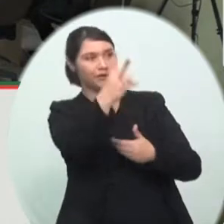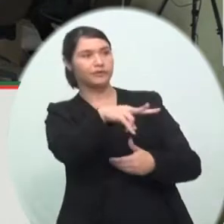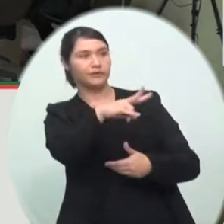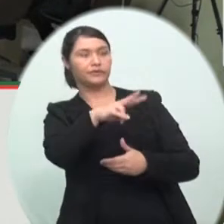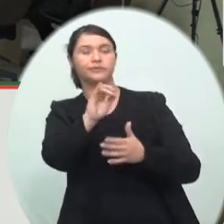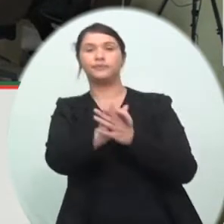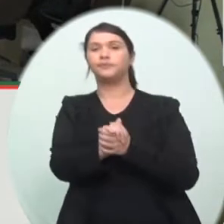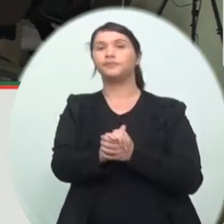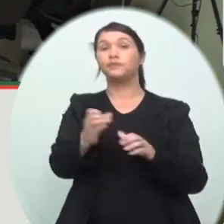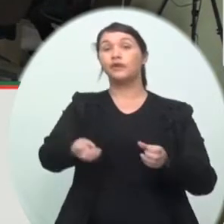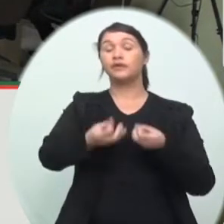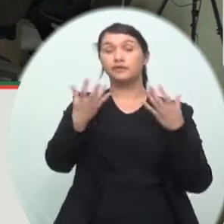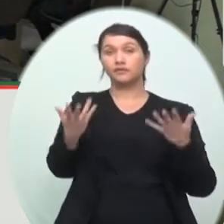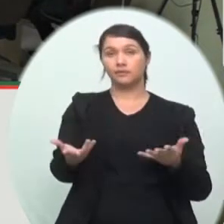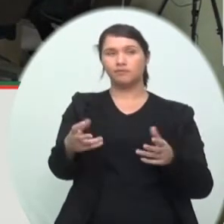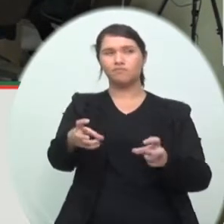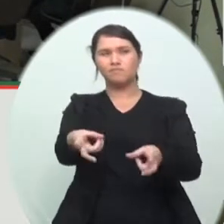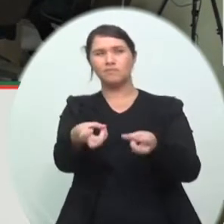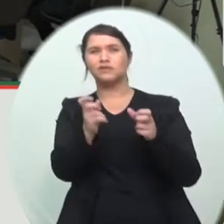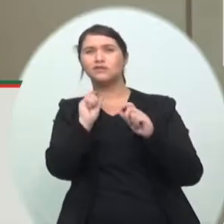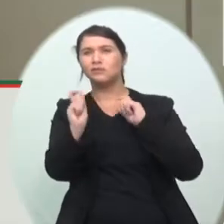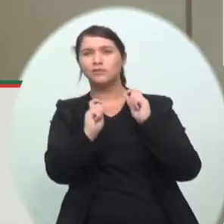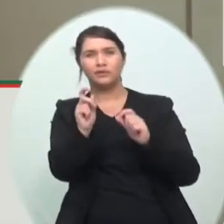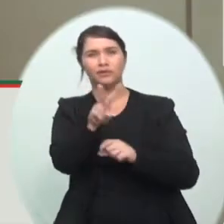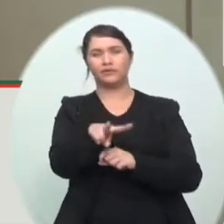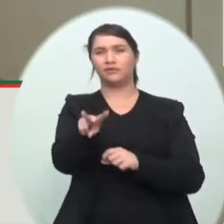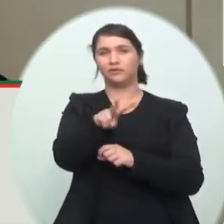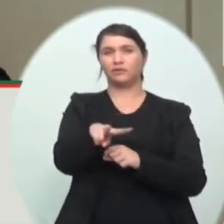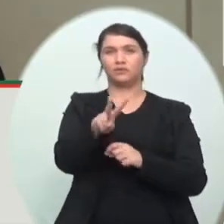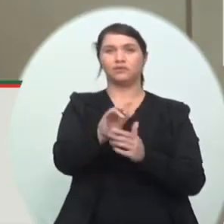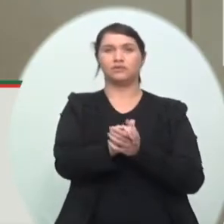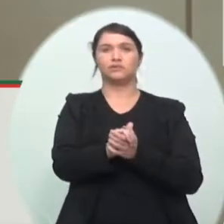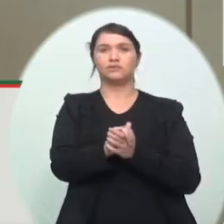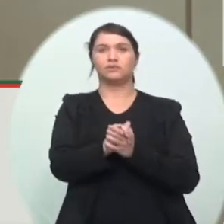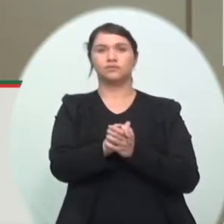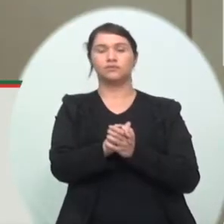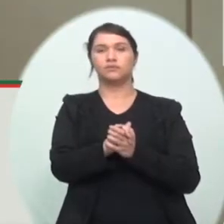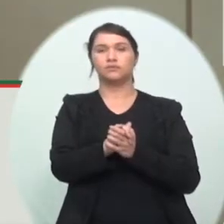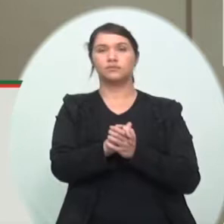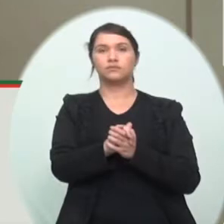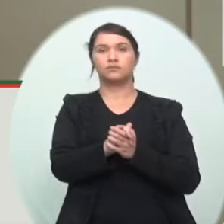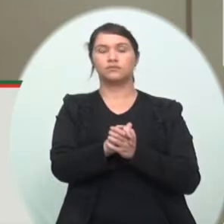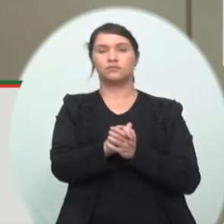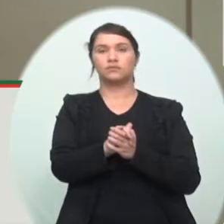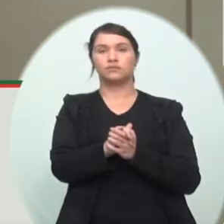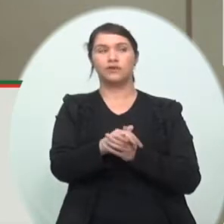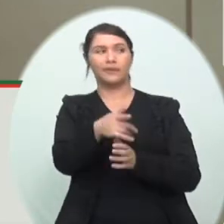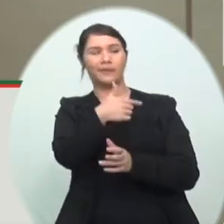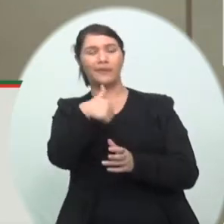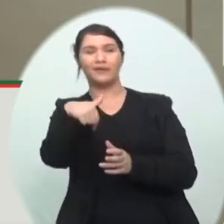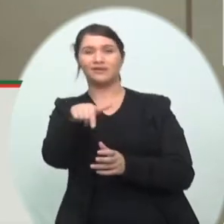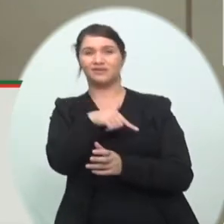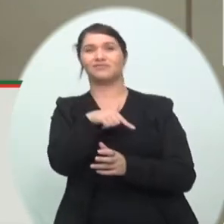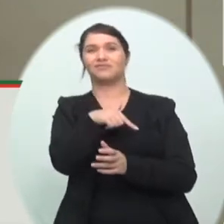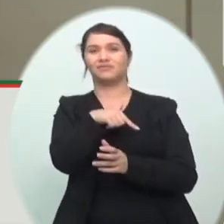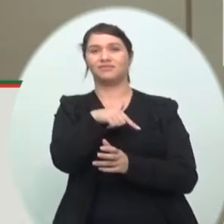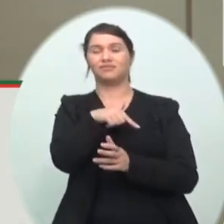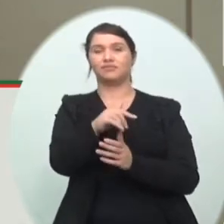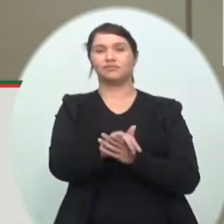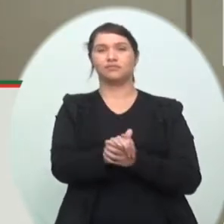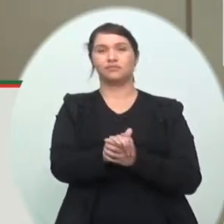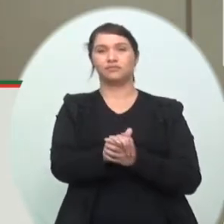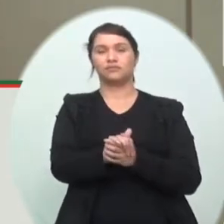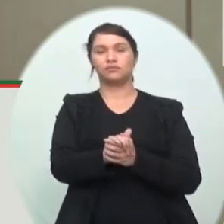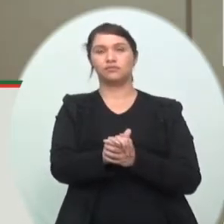tempo. Então, eu percebo, senhores vereadores e população da nossa cidade, que nós temos